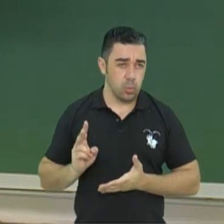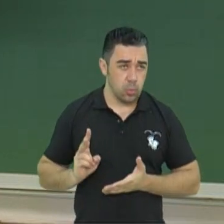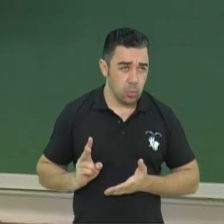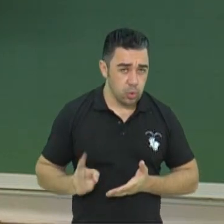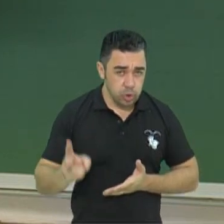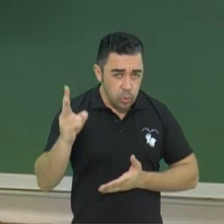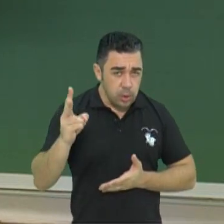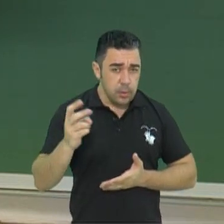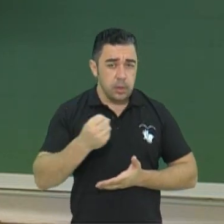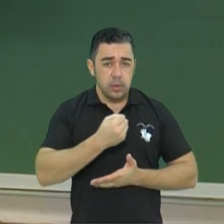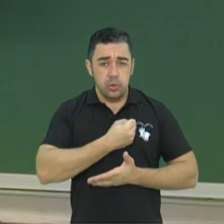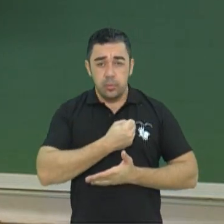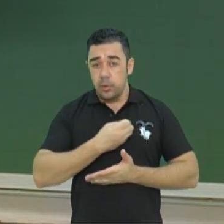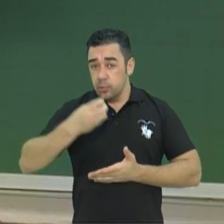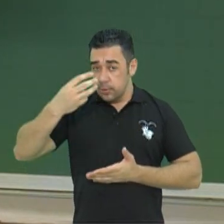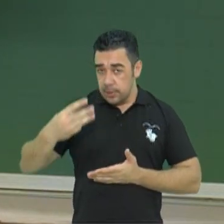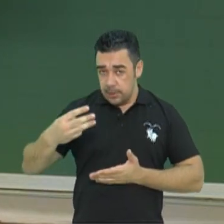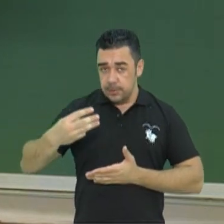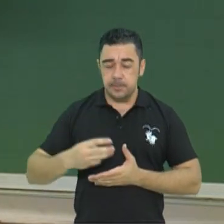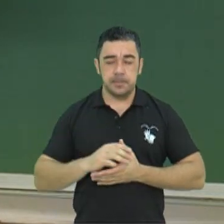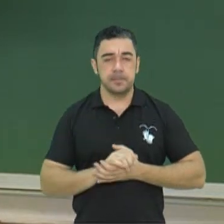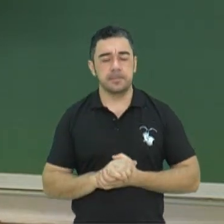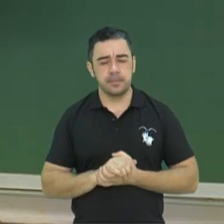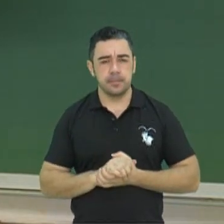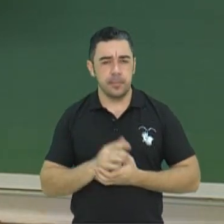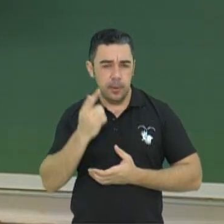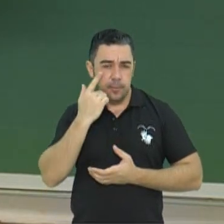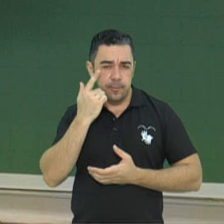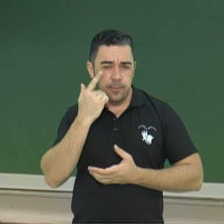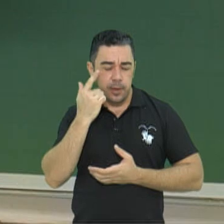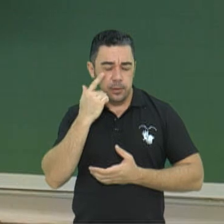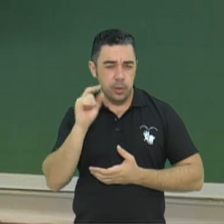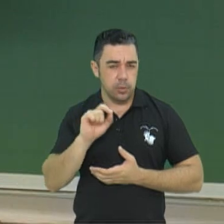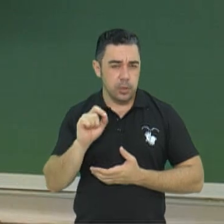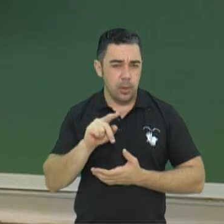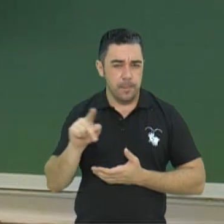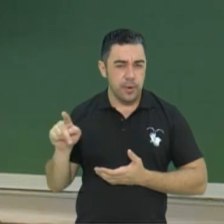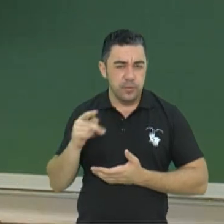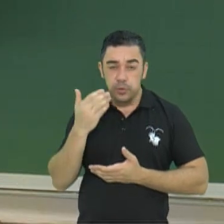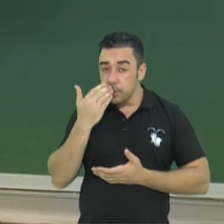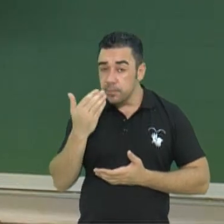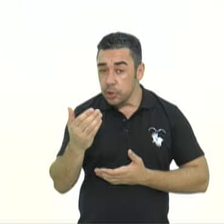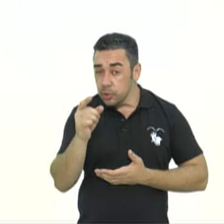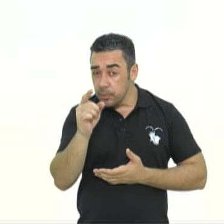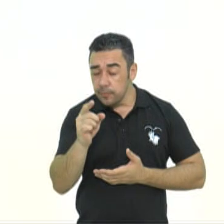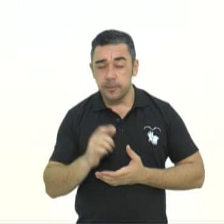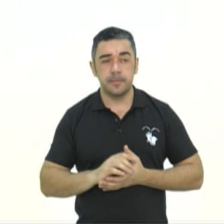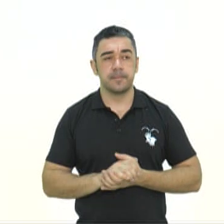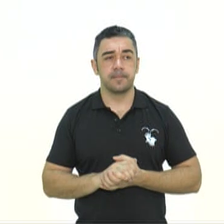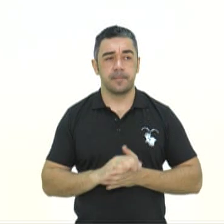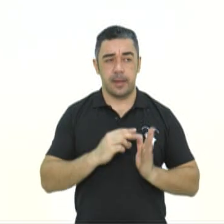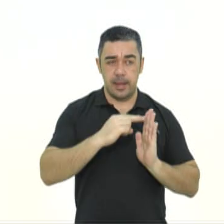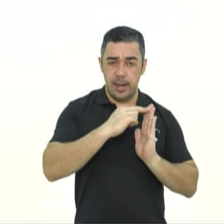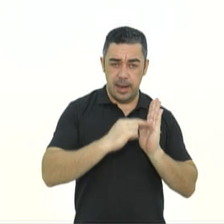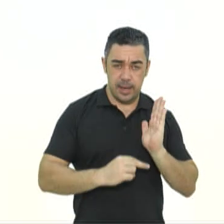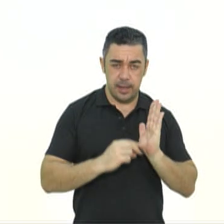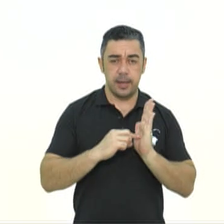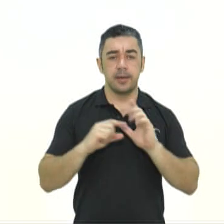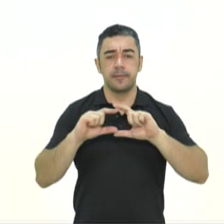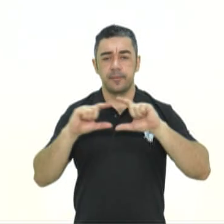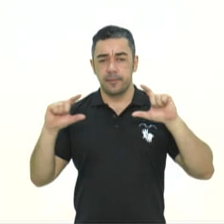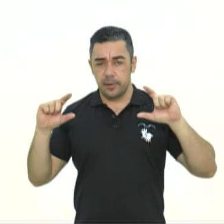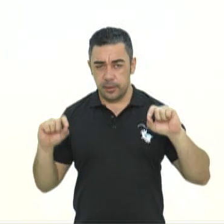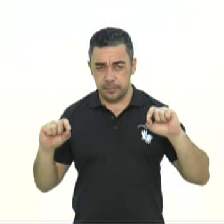prosseguindo aqui, nós temos a atividade número 3. Confira aqui o que o professor está pedindo para você. Leia a frase e,